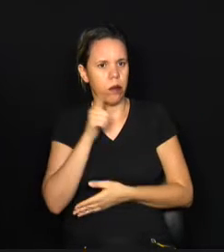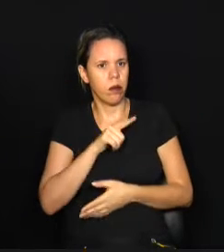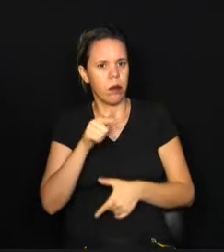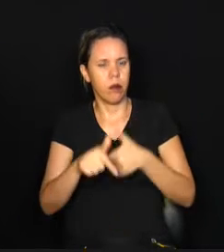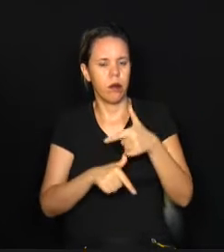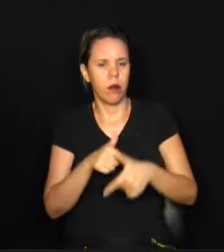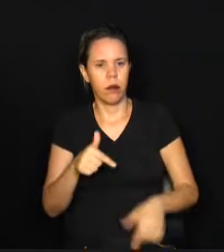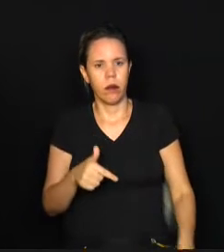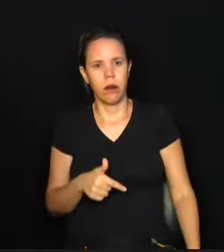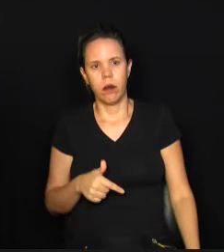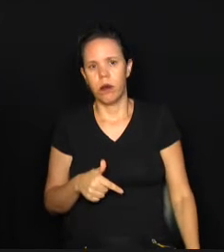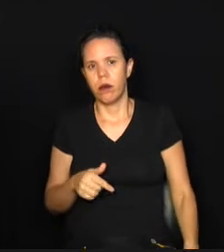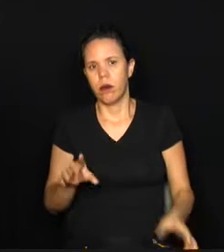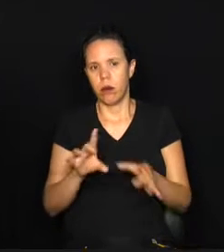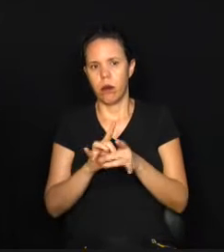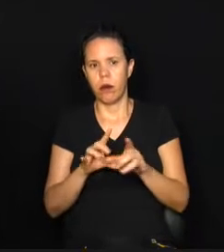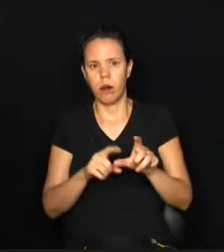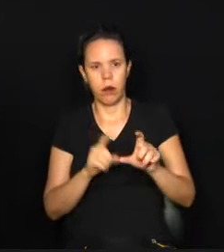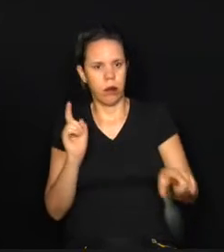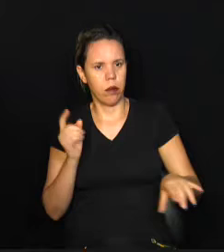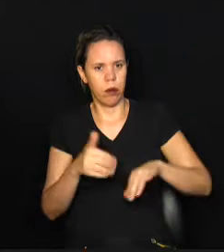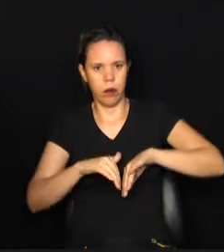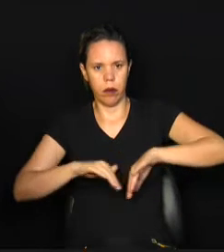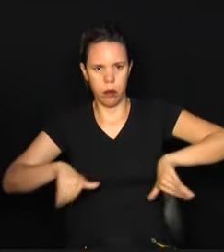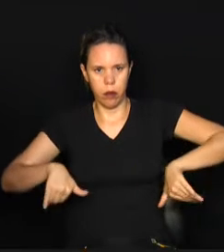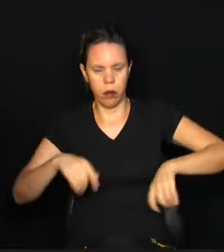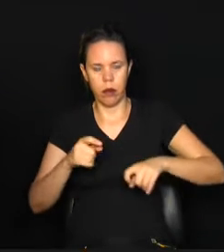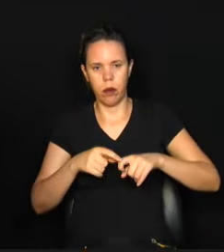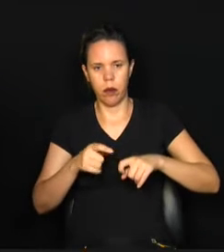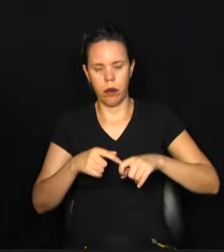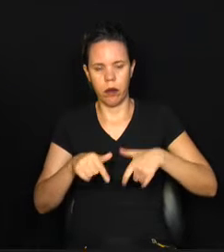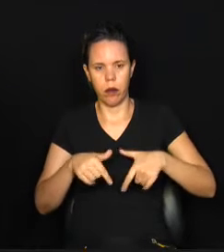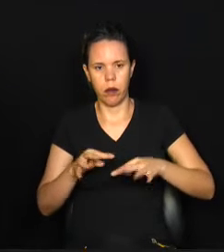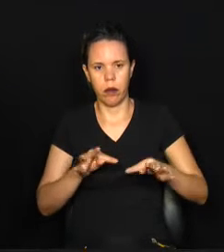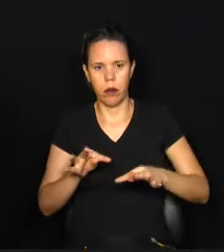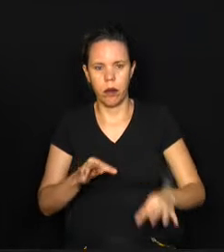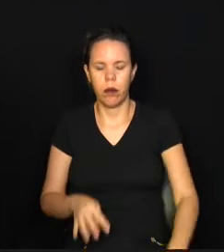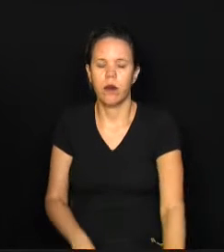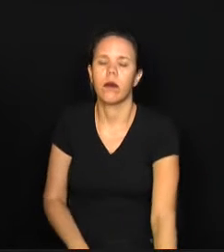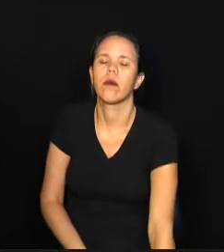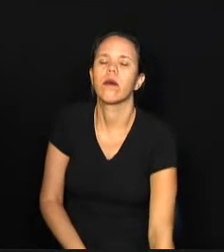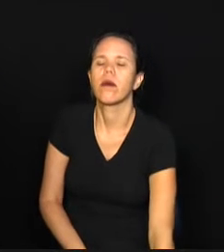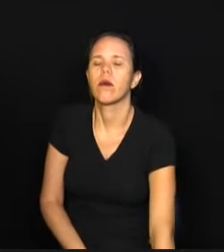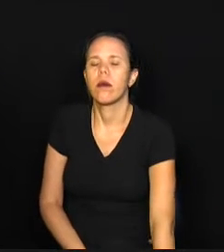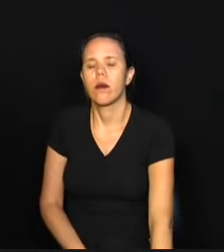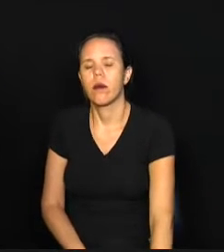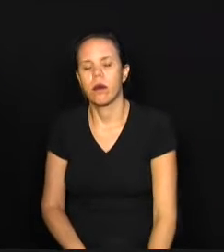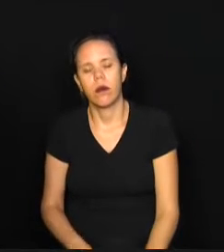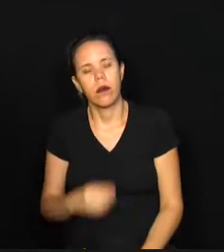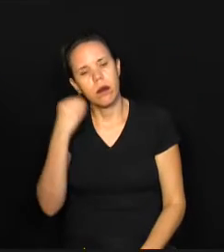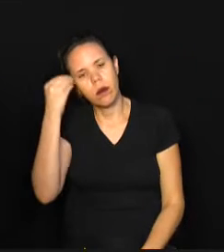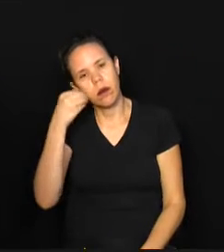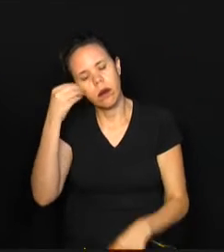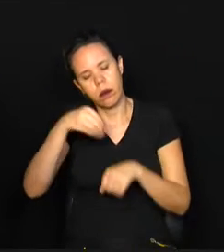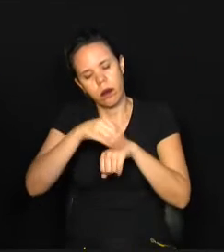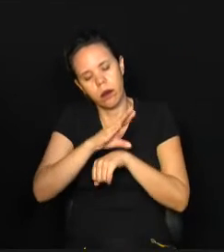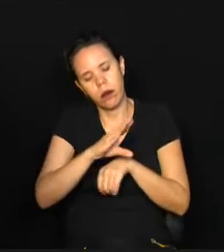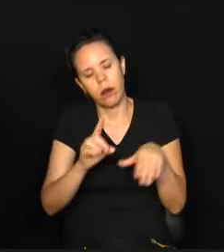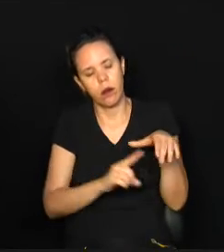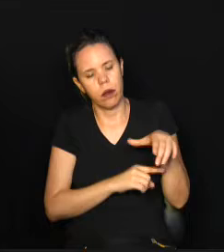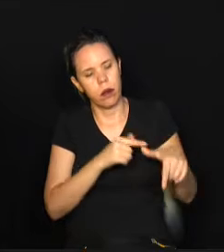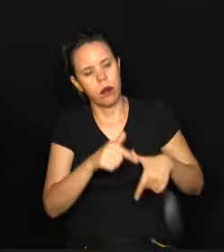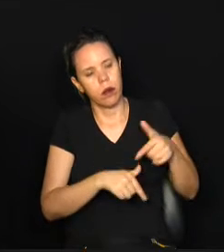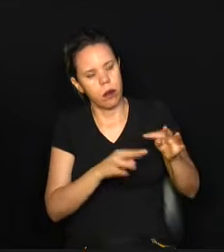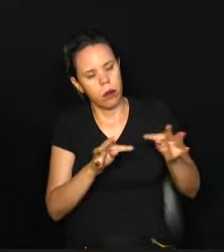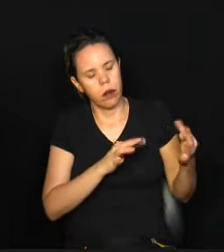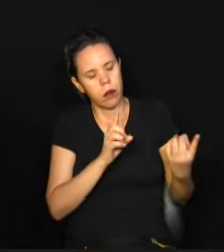trabalhar independente do médico, né? A gente trazendo conhecimento para o consultório, a gente